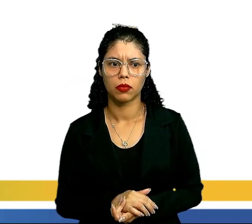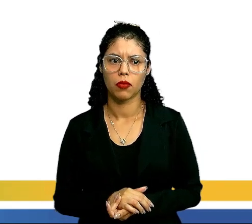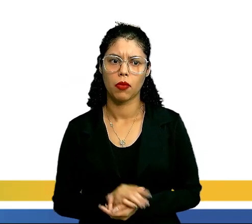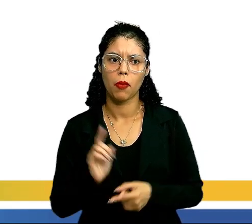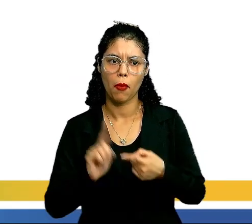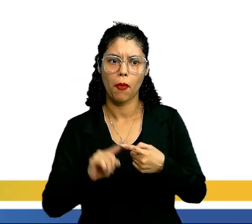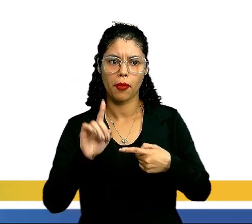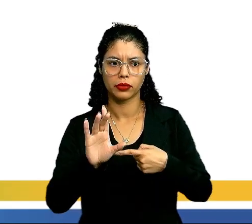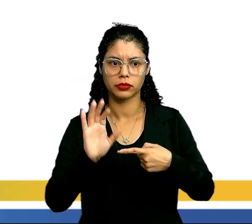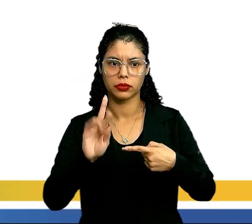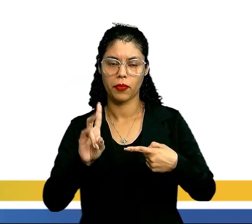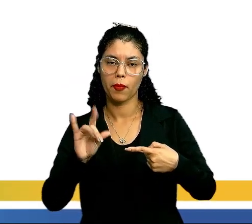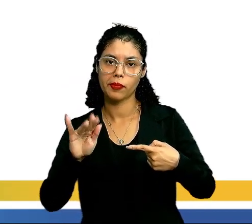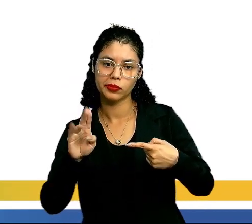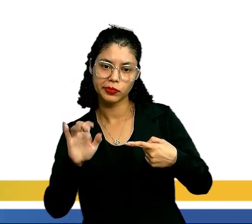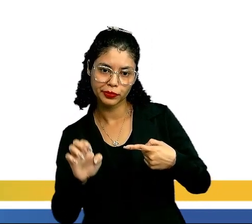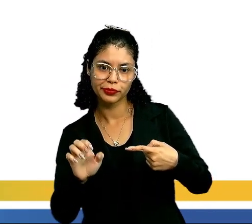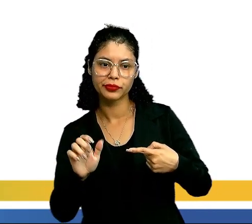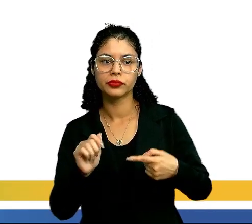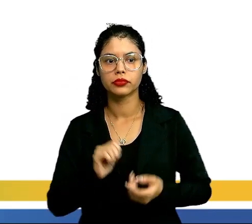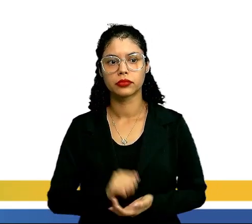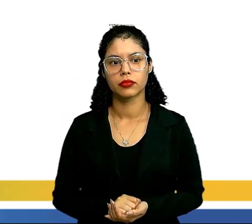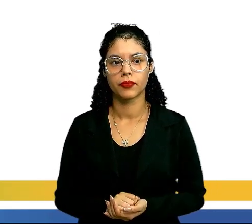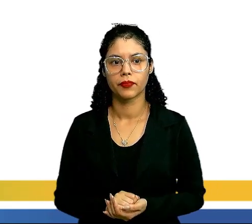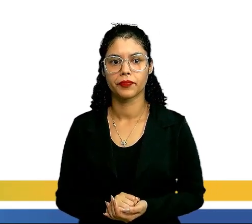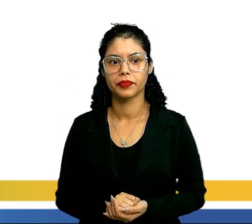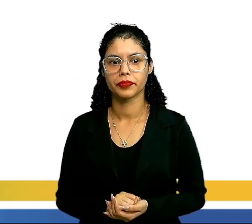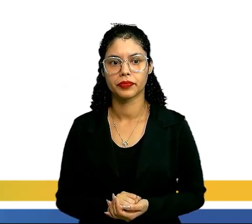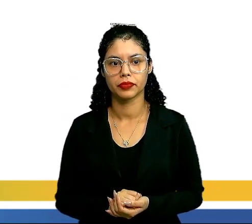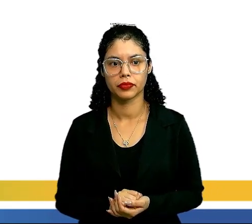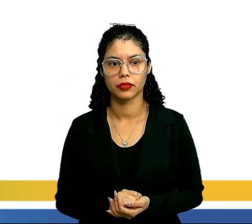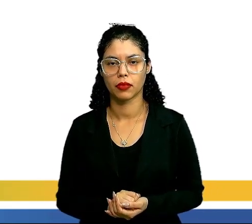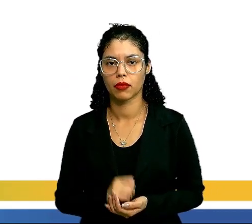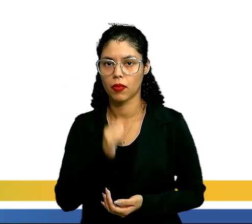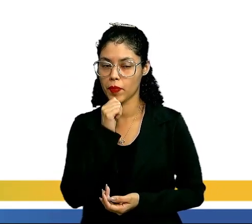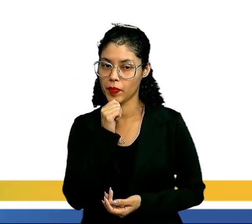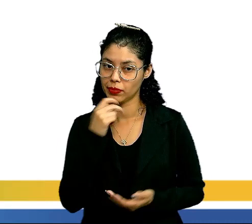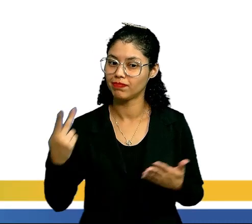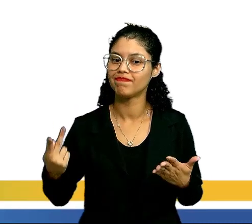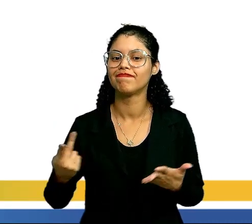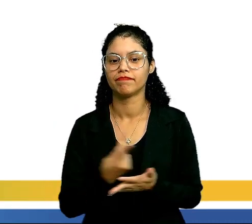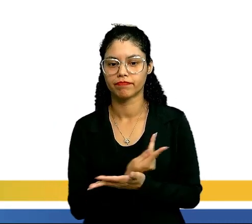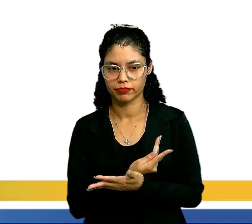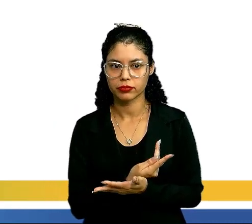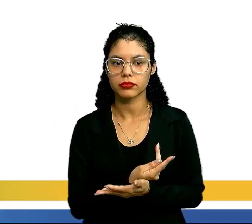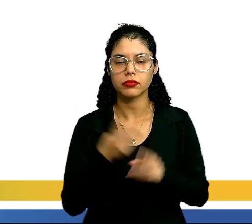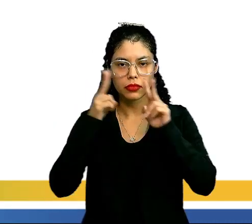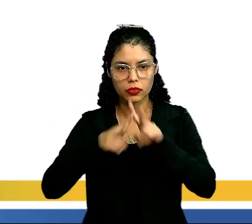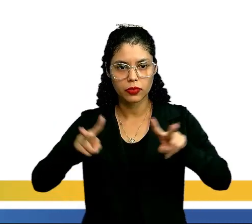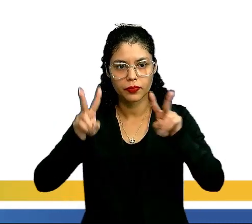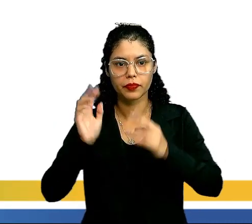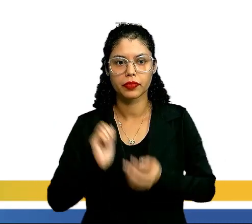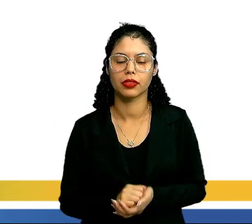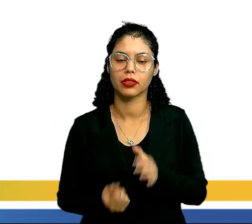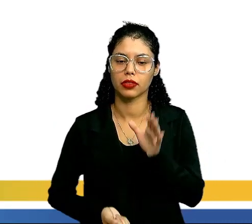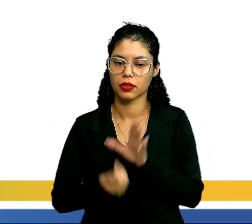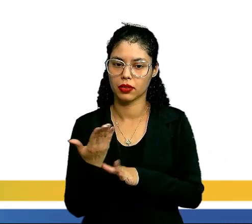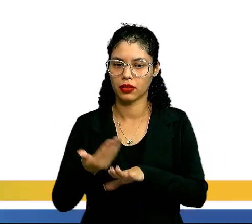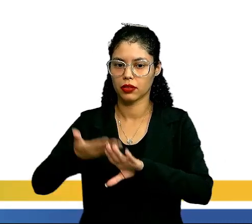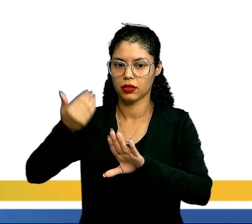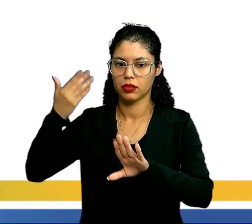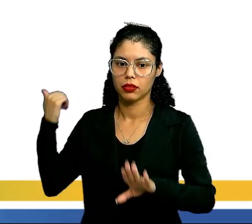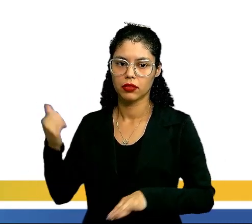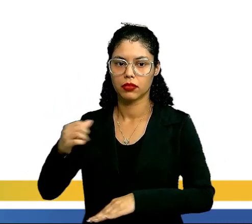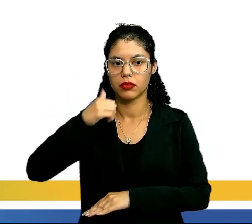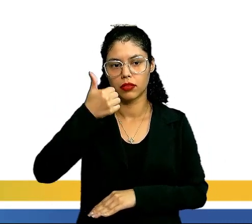A primeira, ele diz: embora tenha sido criada mais recentemente, está incorreto. A visão de Mercator foi criada lá por